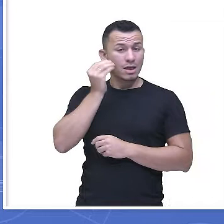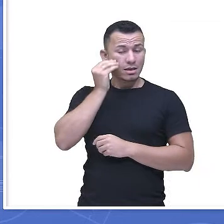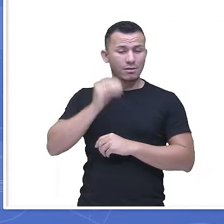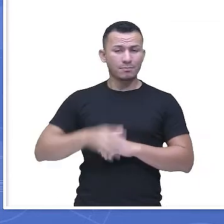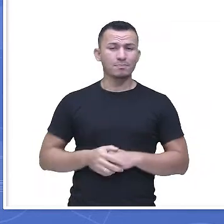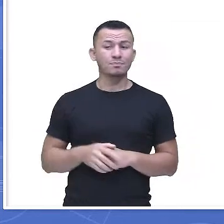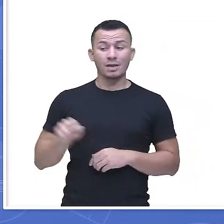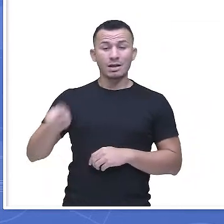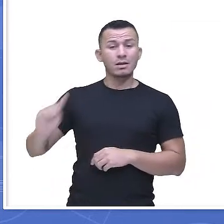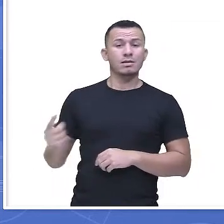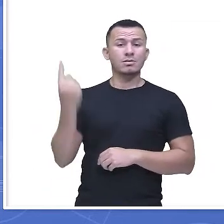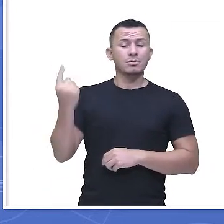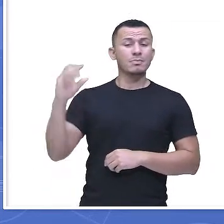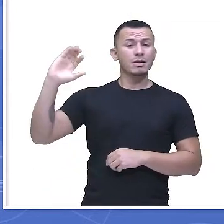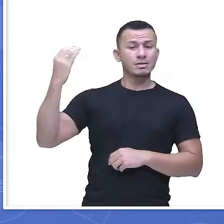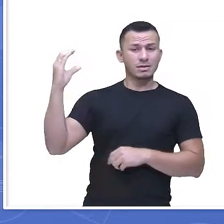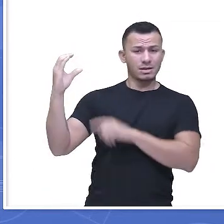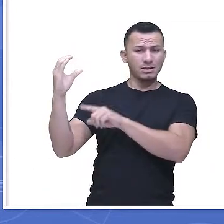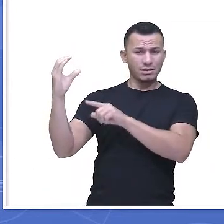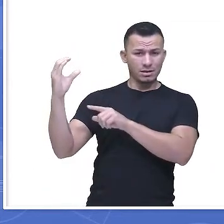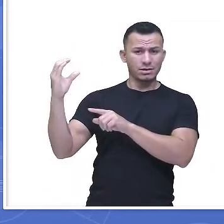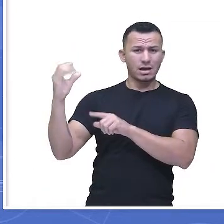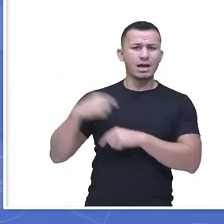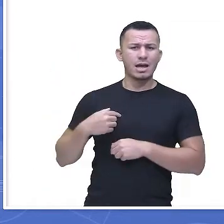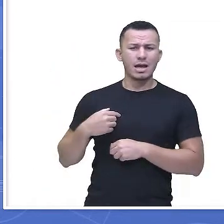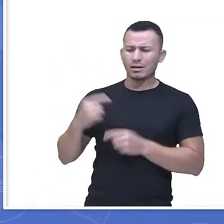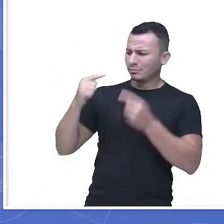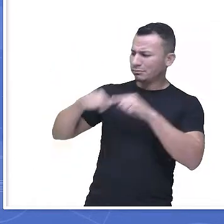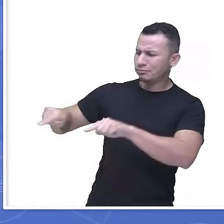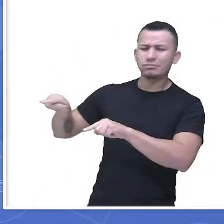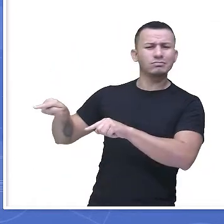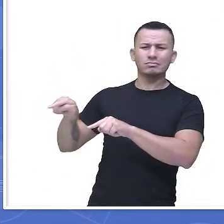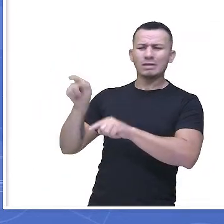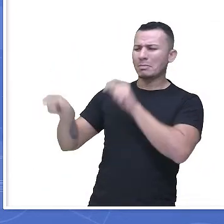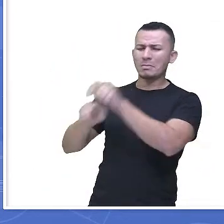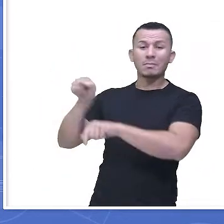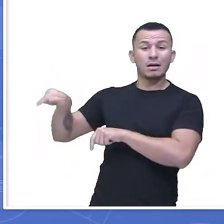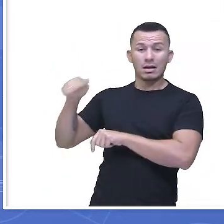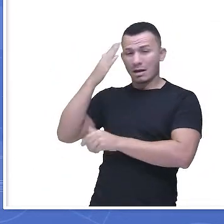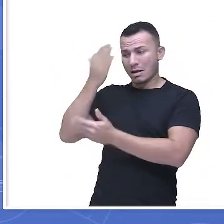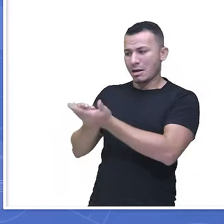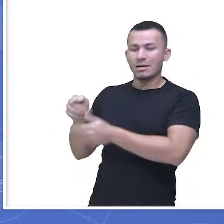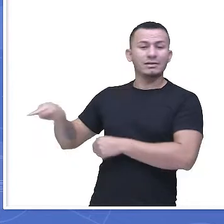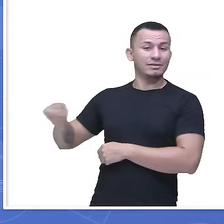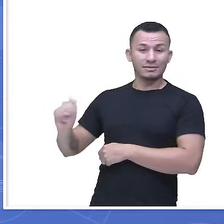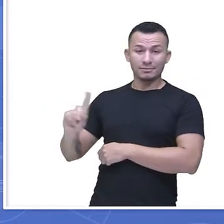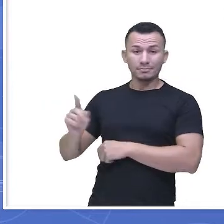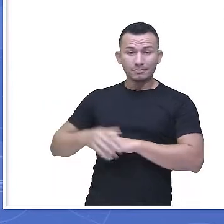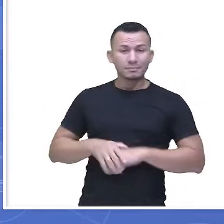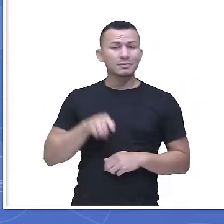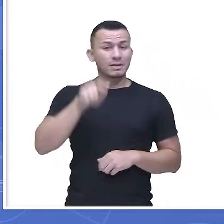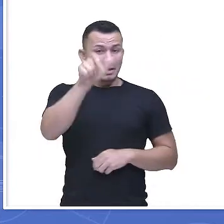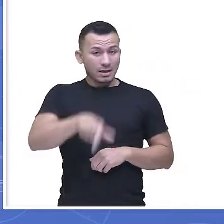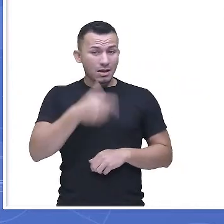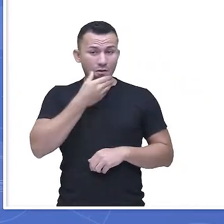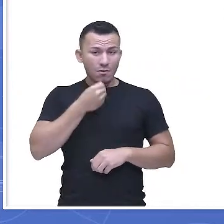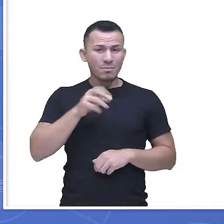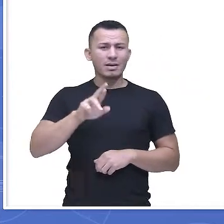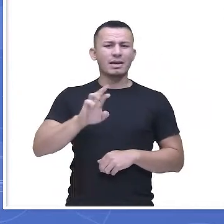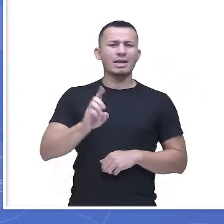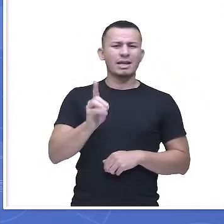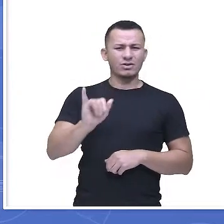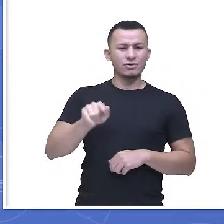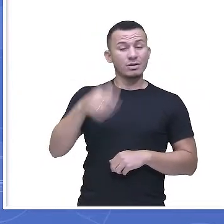foi o primeiro cientista a questionar a teoria da abiogênese. Ele acreditava que os